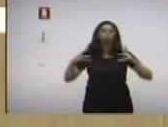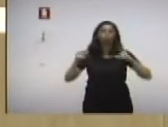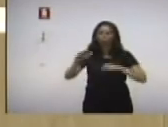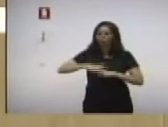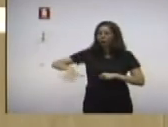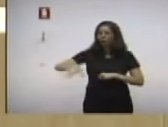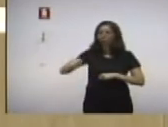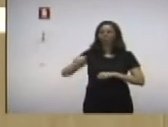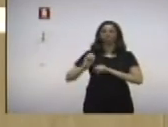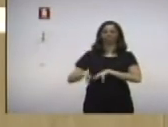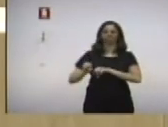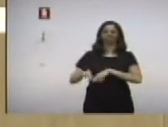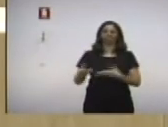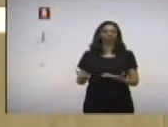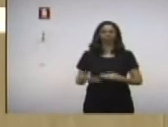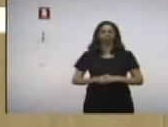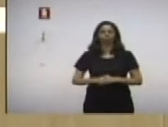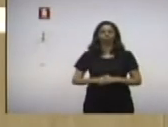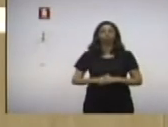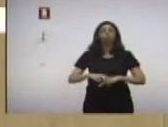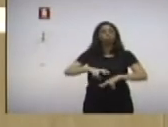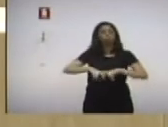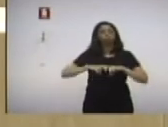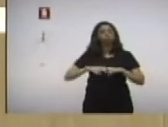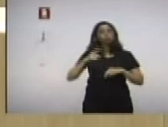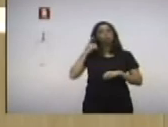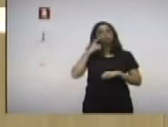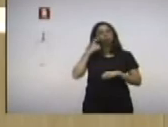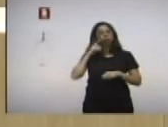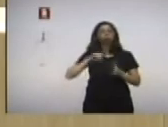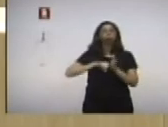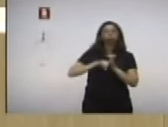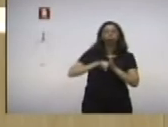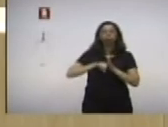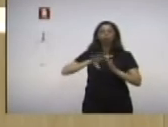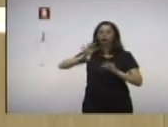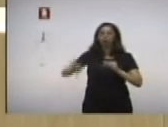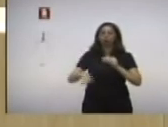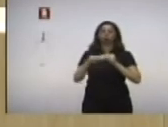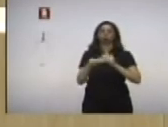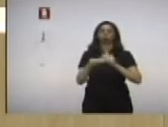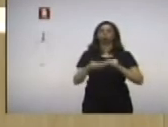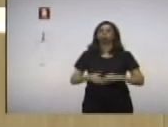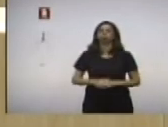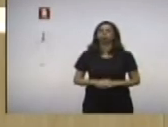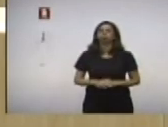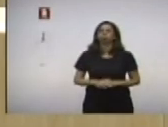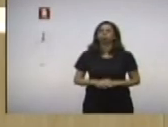Municipal de Ensino então acrescenta acrescentei aí mas